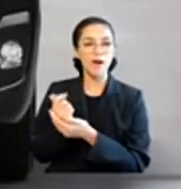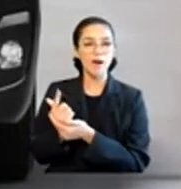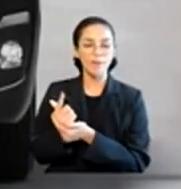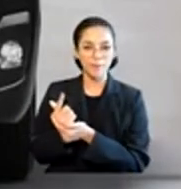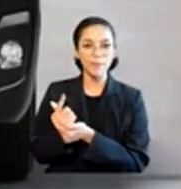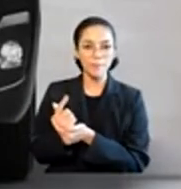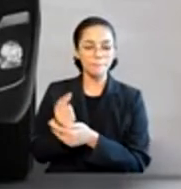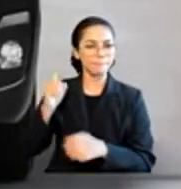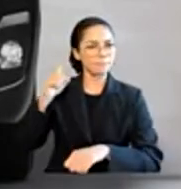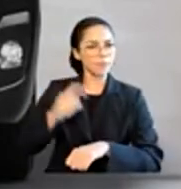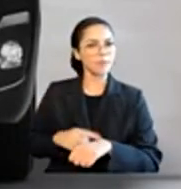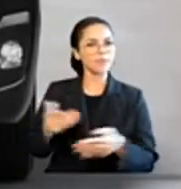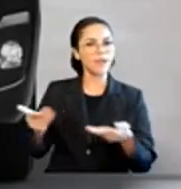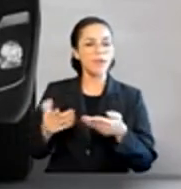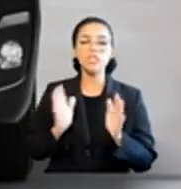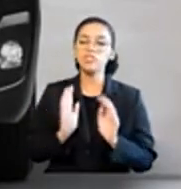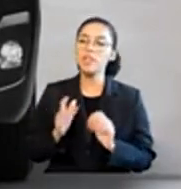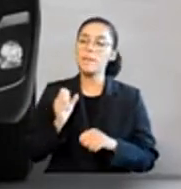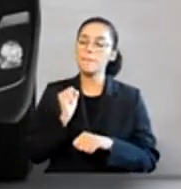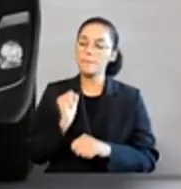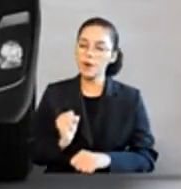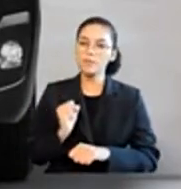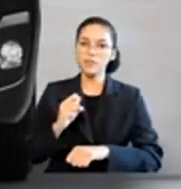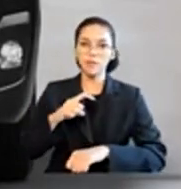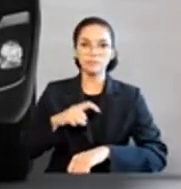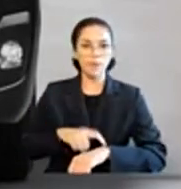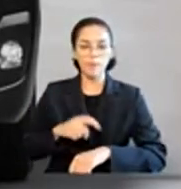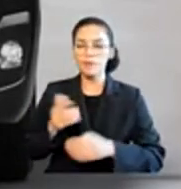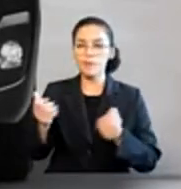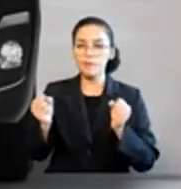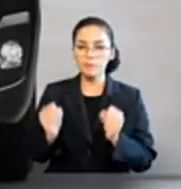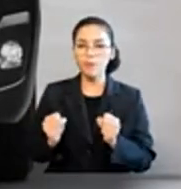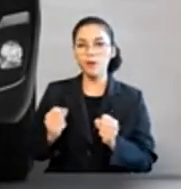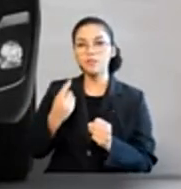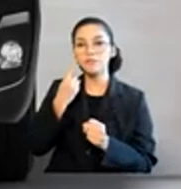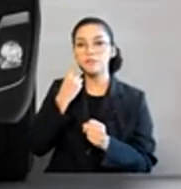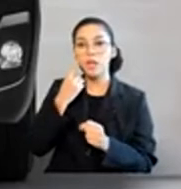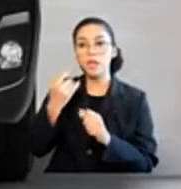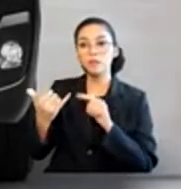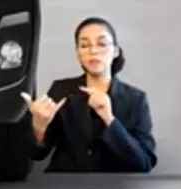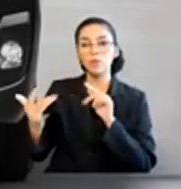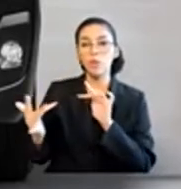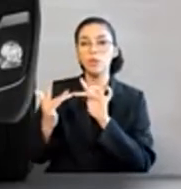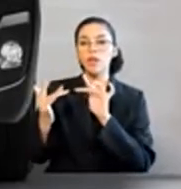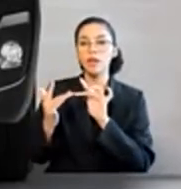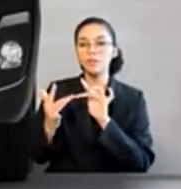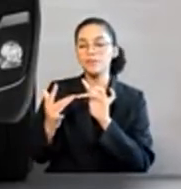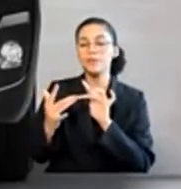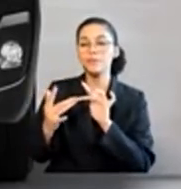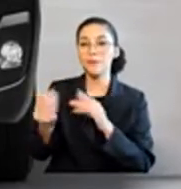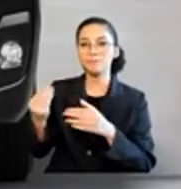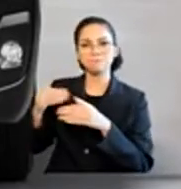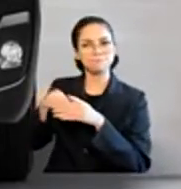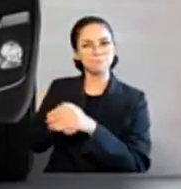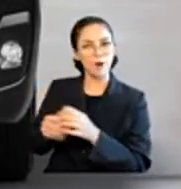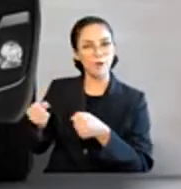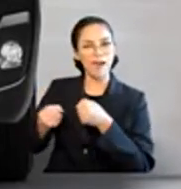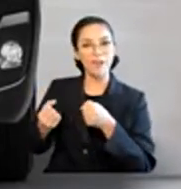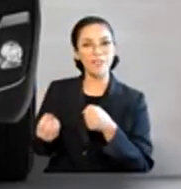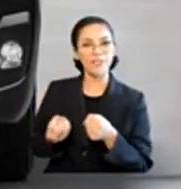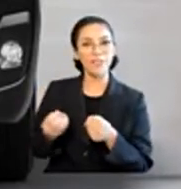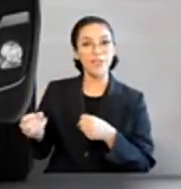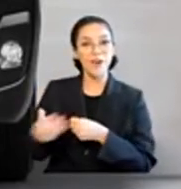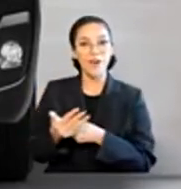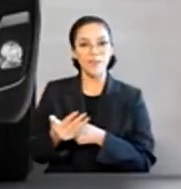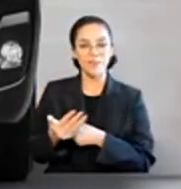já pode entrar em contato com a nossa rede de concessionárias para reservar o seu novo Fiat Escudo. A partir de